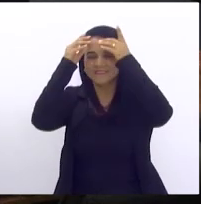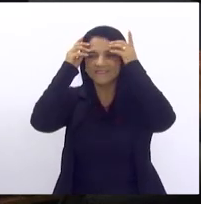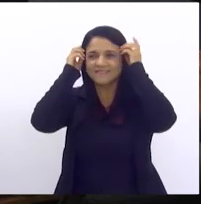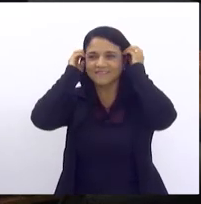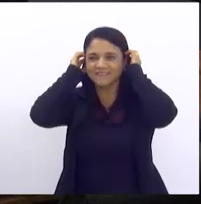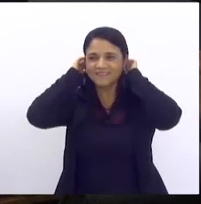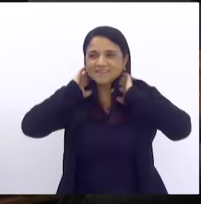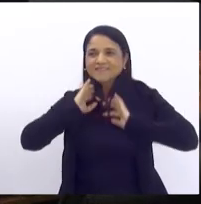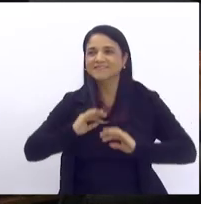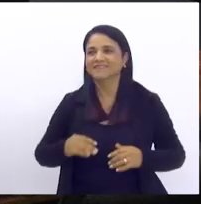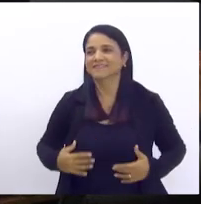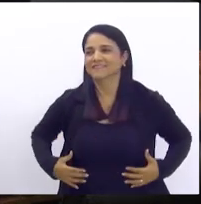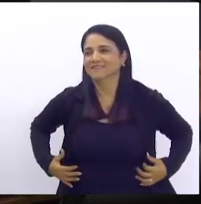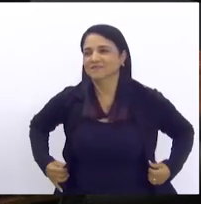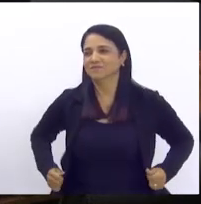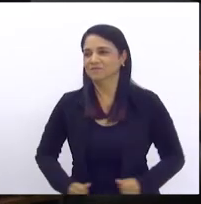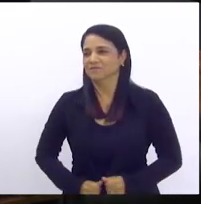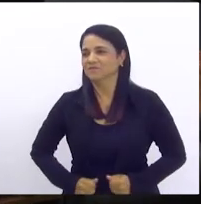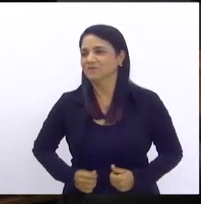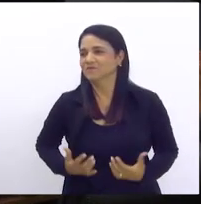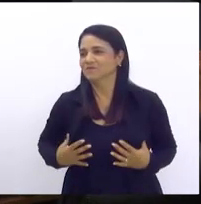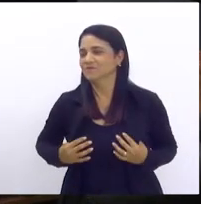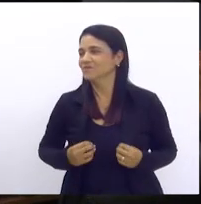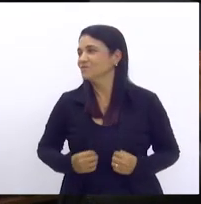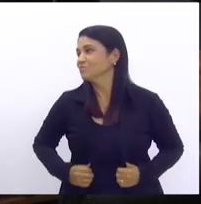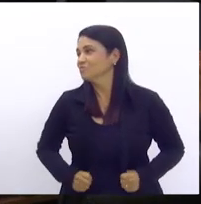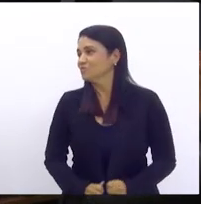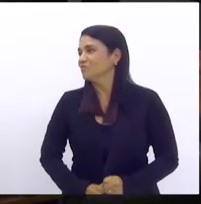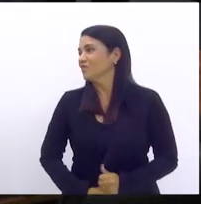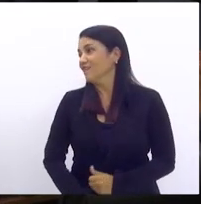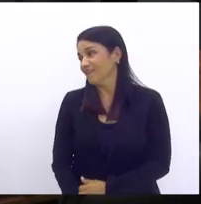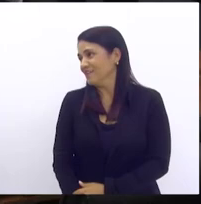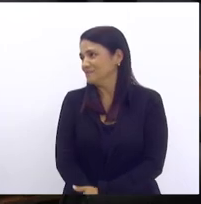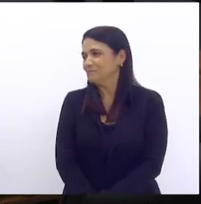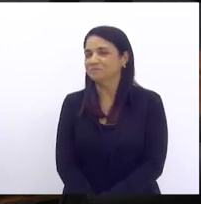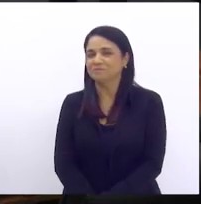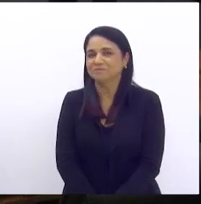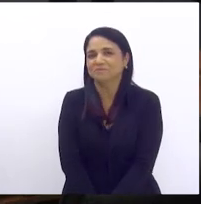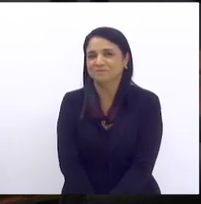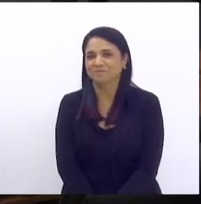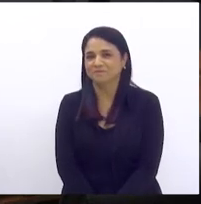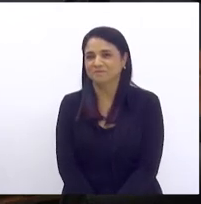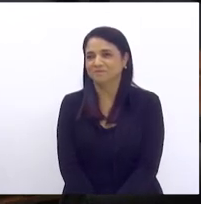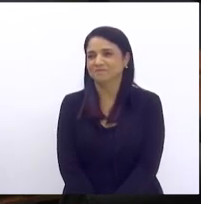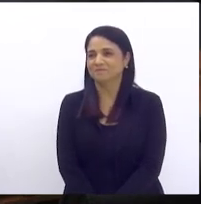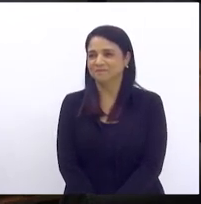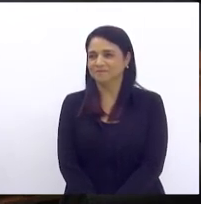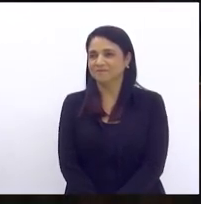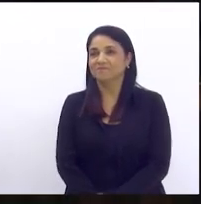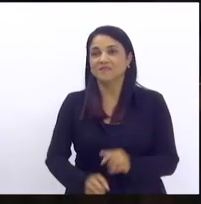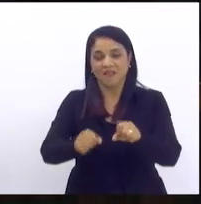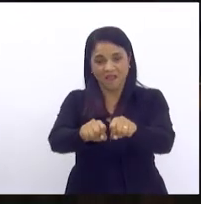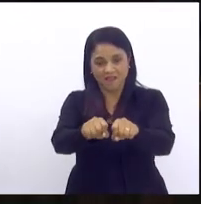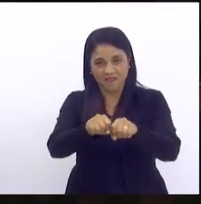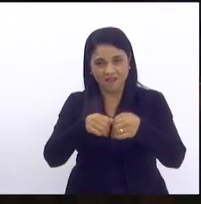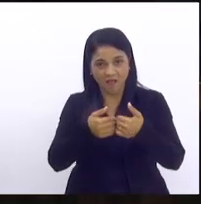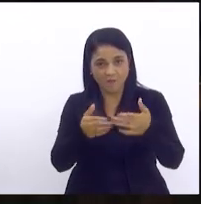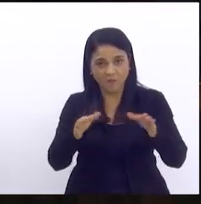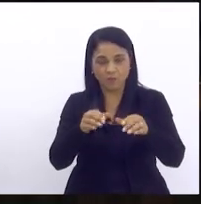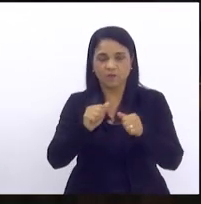Está aberta a sessão. A presidência convida o nobre deputado Luiz Paulo para fazer a leitura da ata da sessão